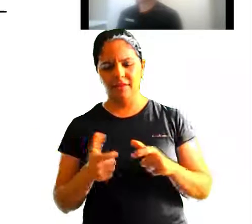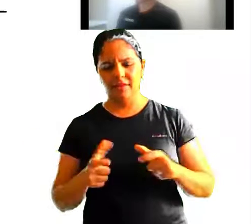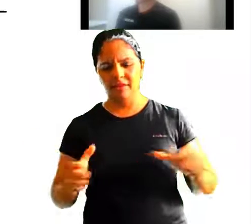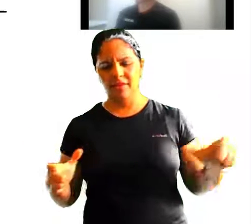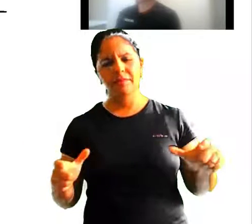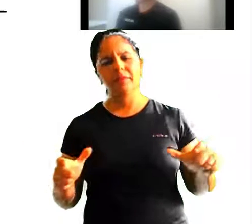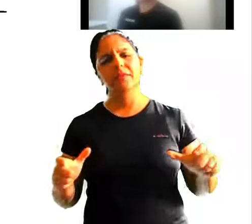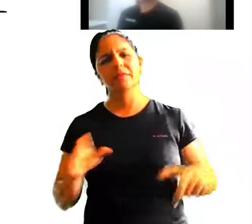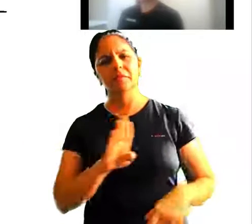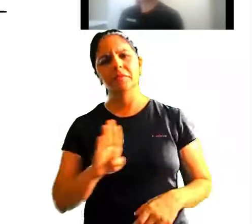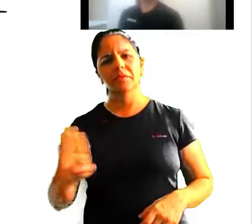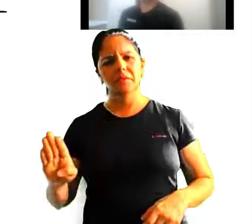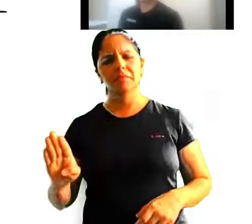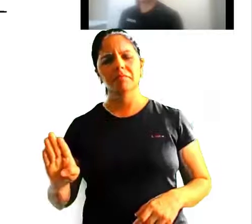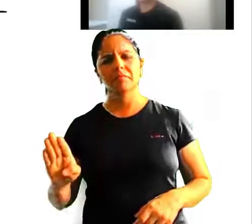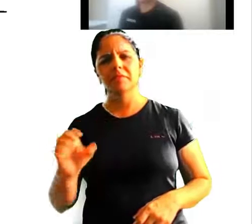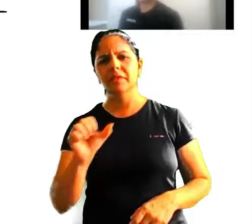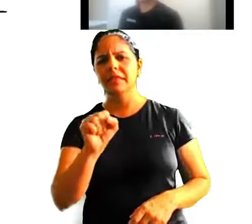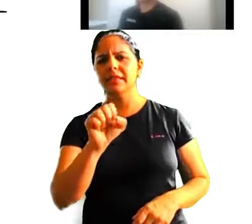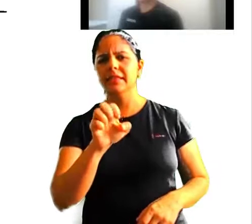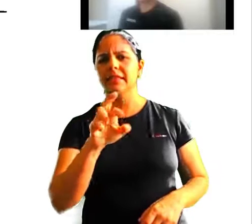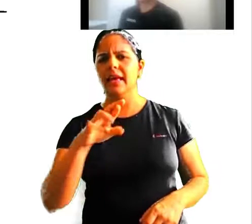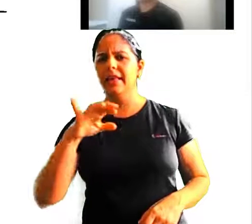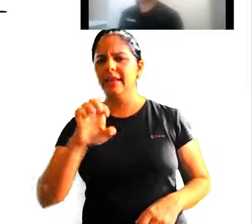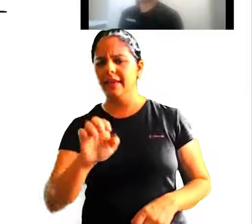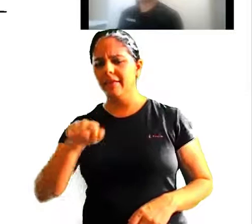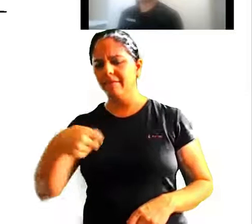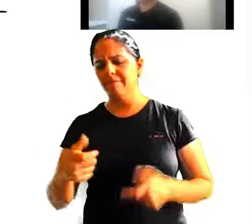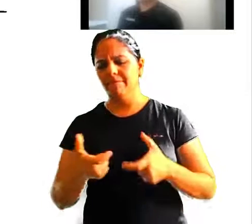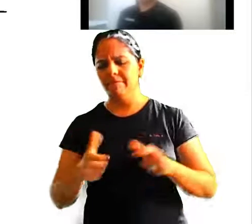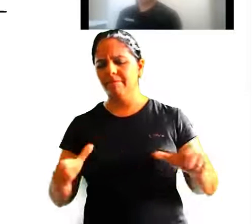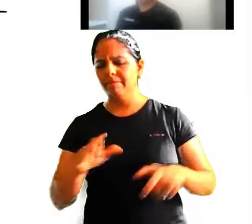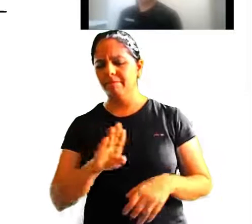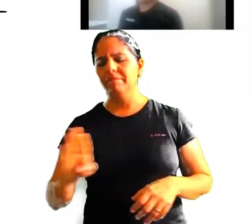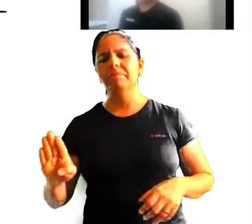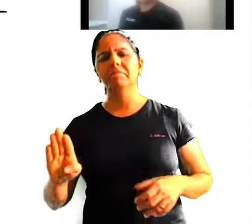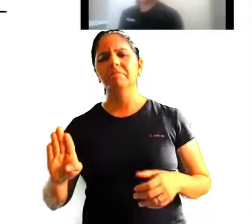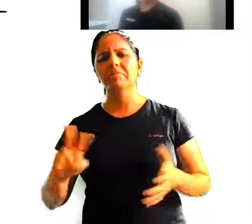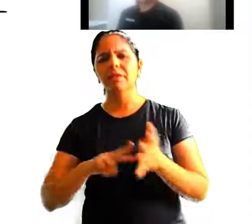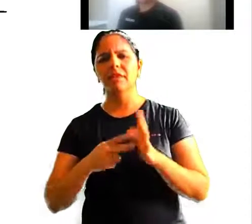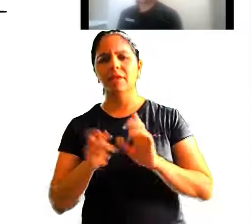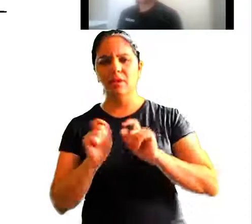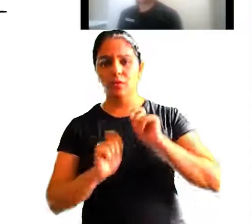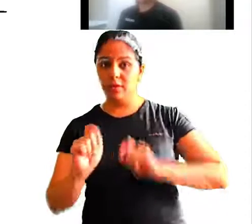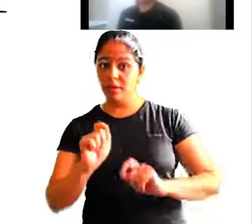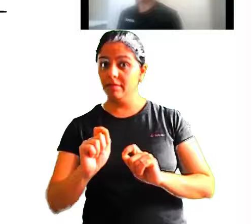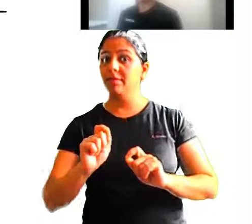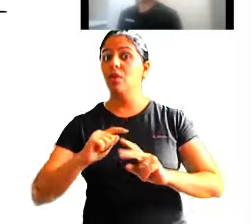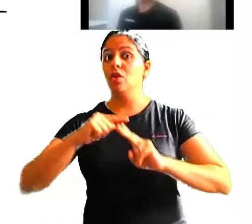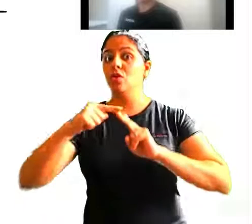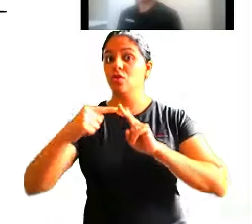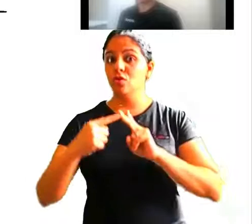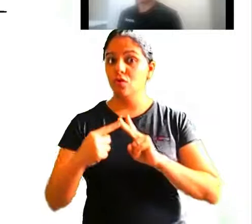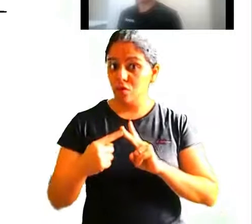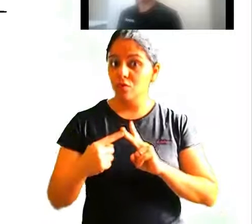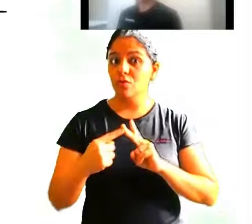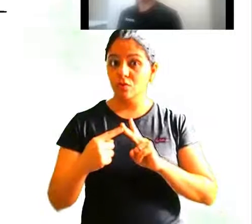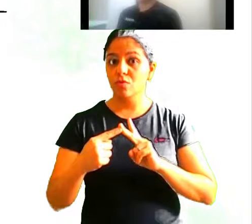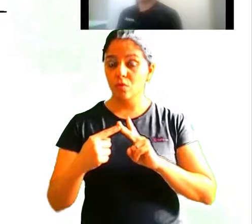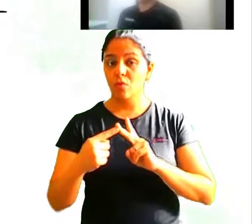Vamos falar agora sobre elementos em série. Qual que é a definição de elementos em